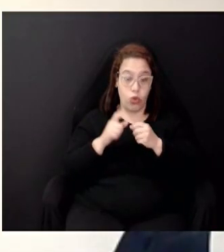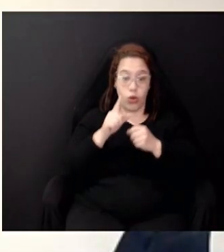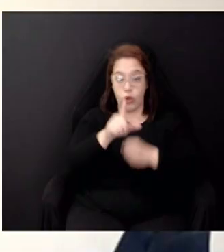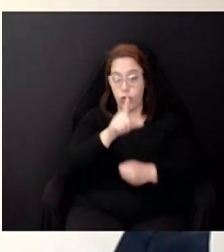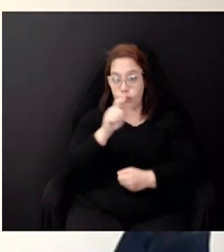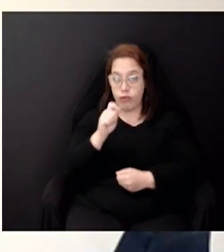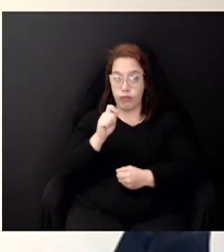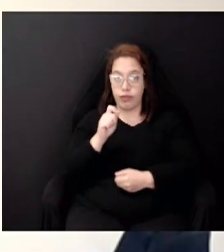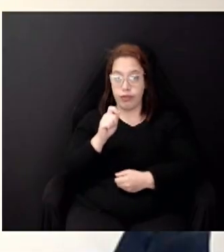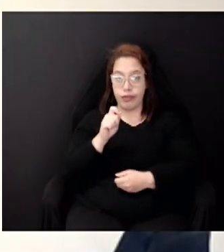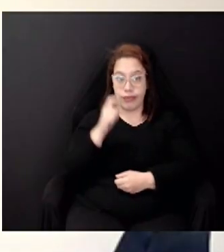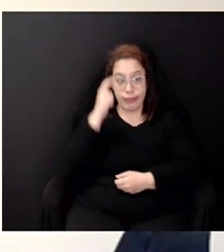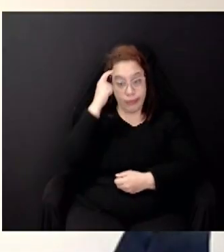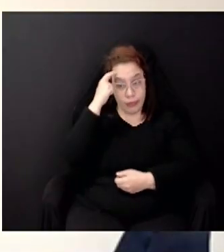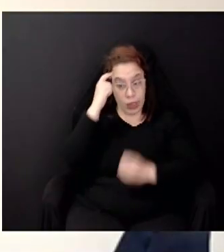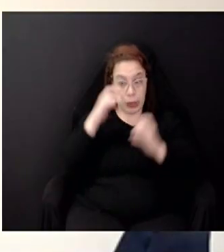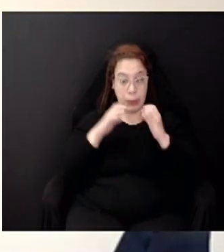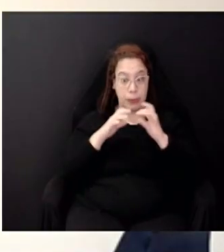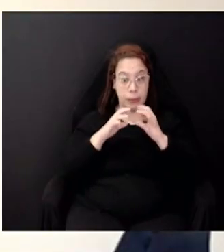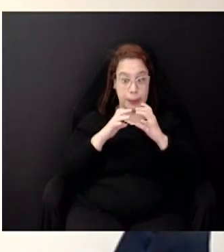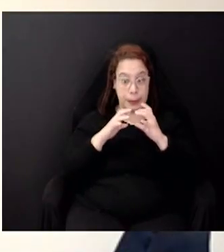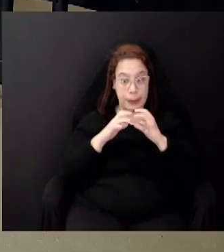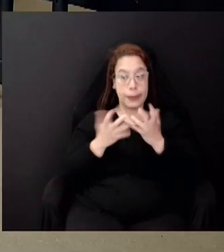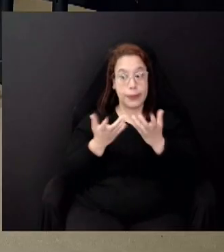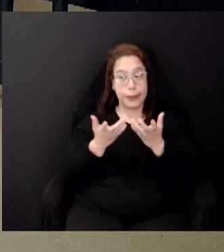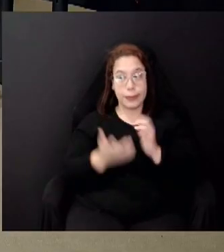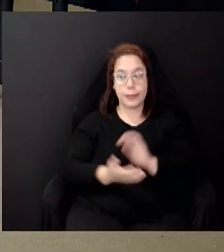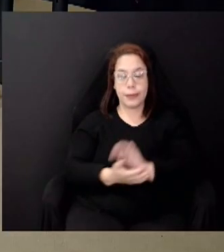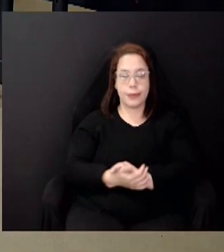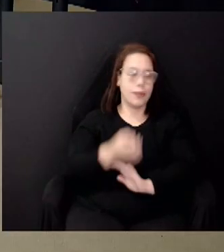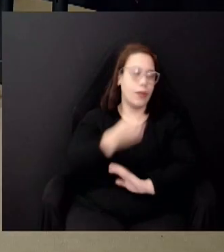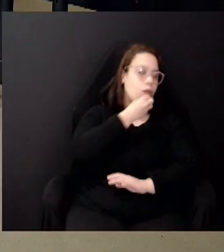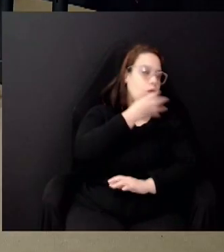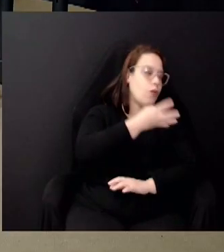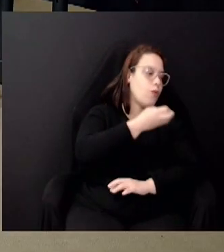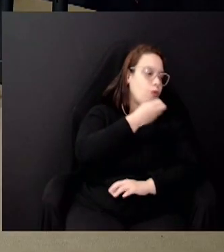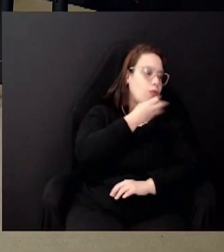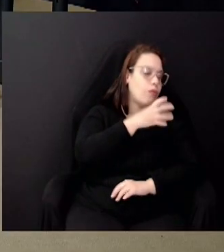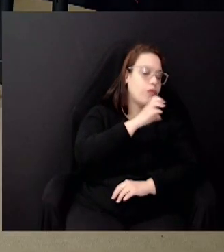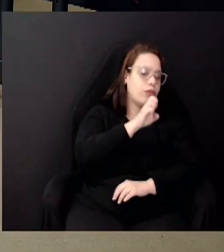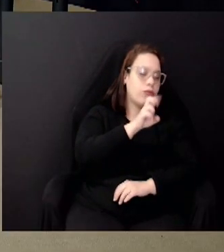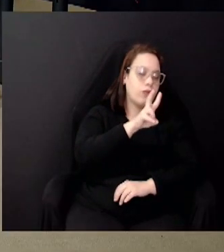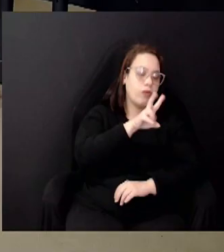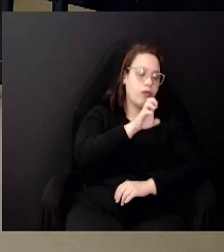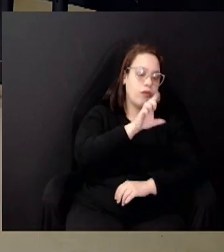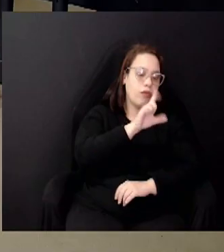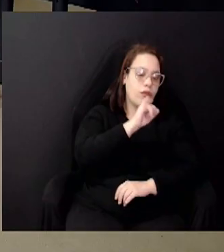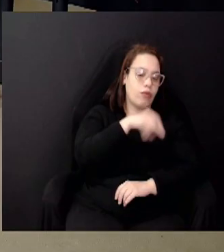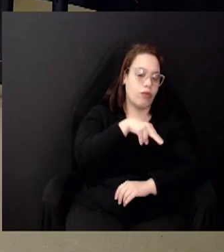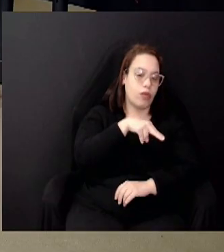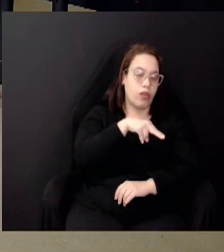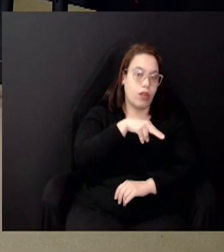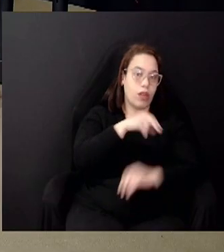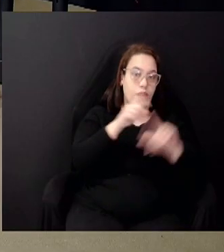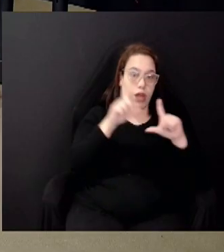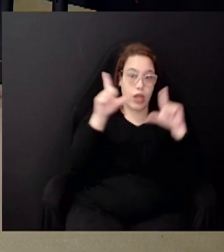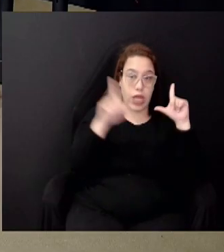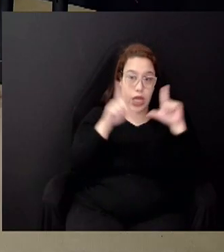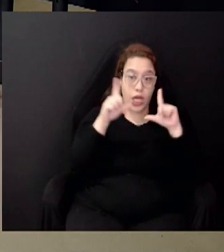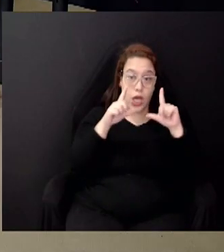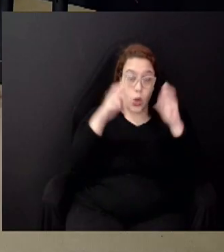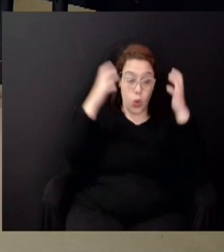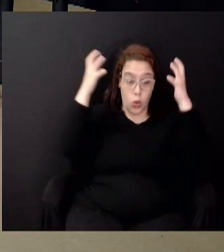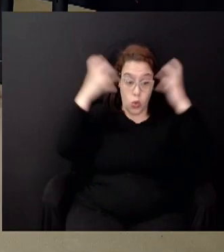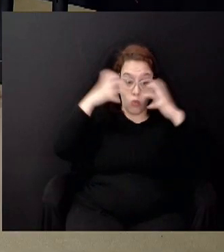funcionamento do cérebro, assim, vamos dizer. Muito bem, Evelyn. Esse negócio de levar a tela para o banho, tem até